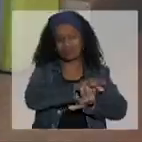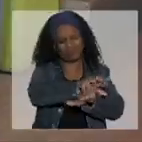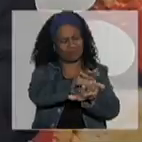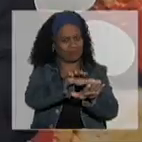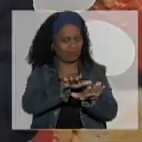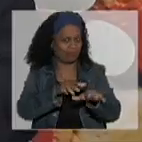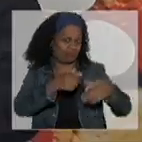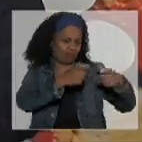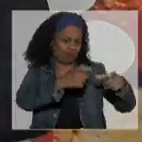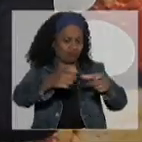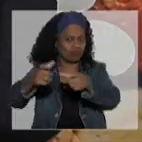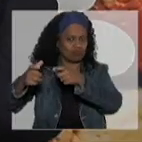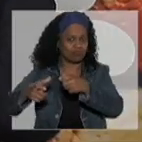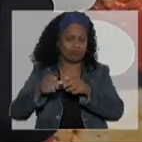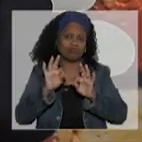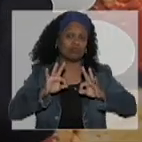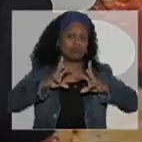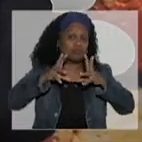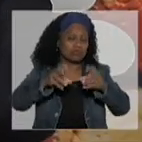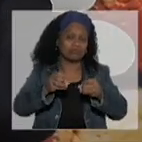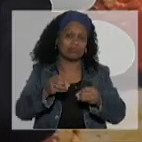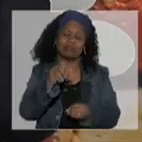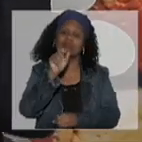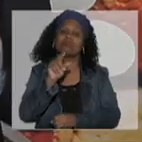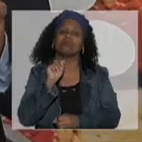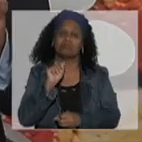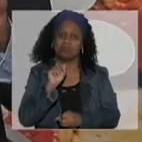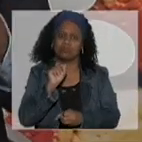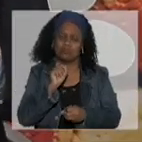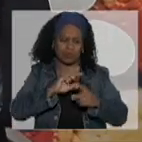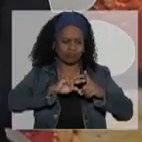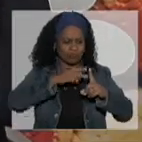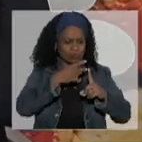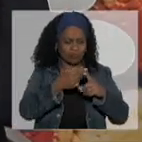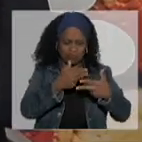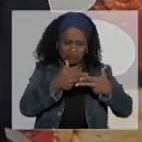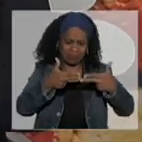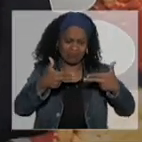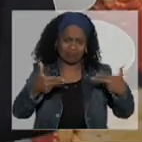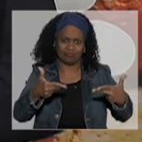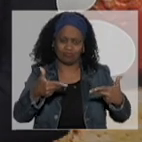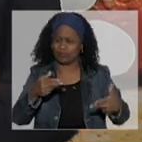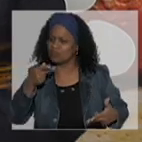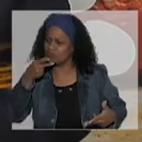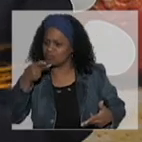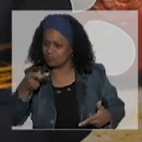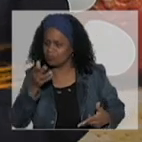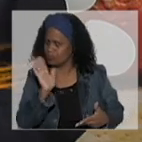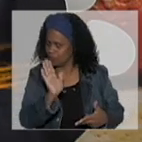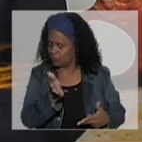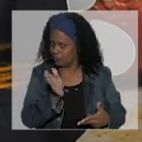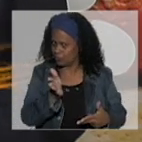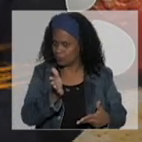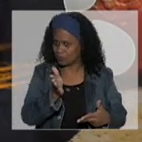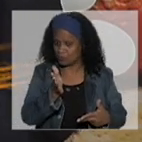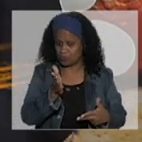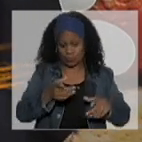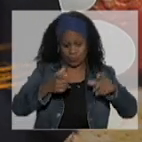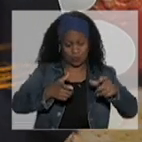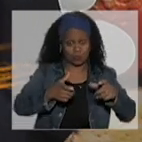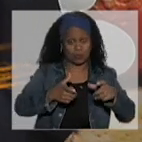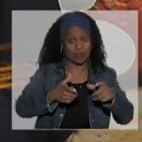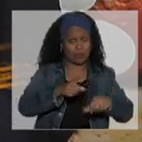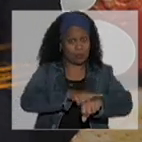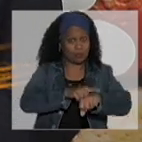diferentes formatos isso tudo é assim a síntese de múltiplas determinações né gente falou aqui em relação à situação